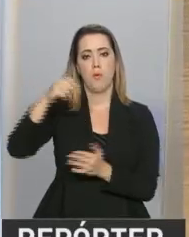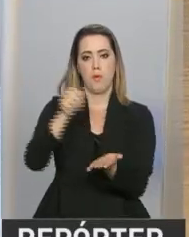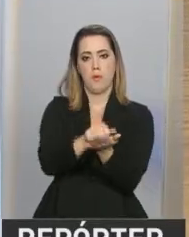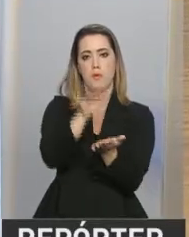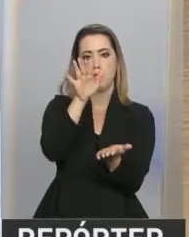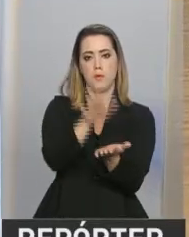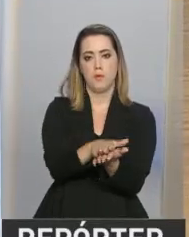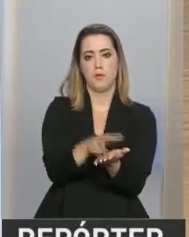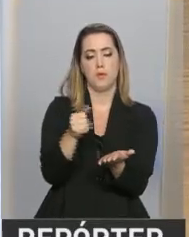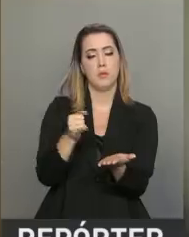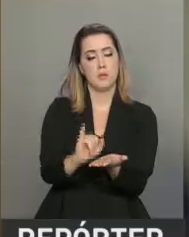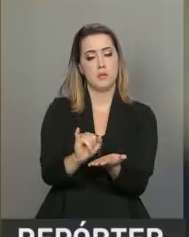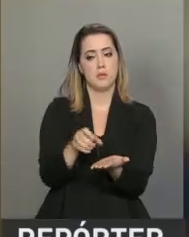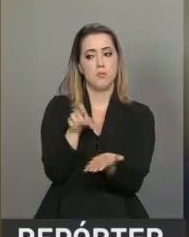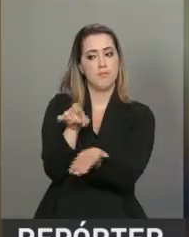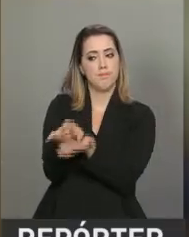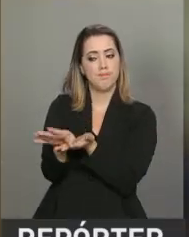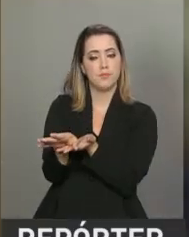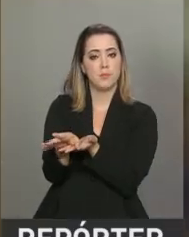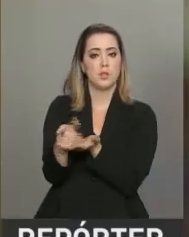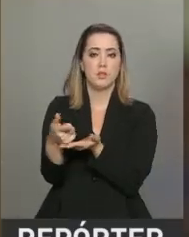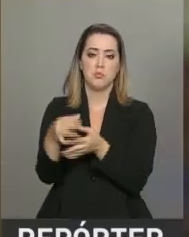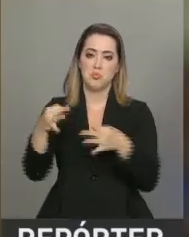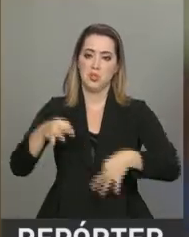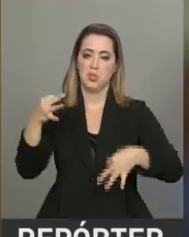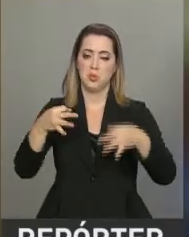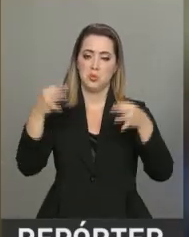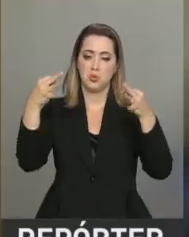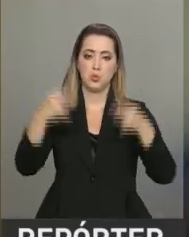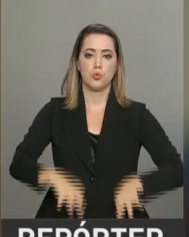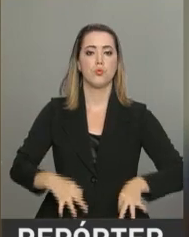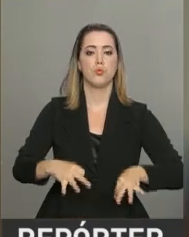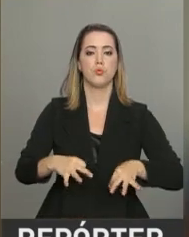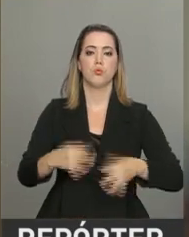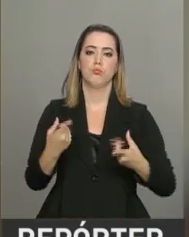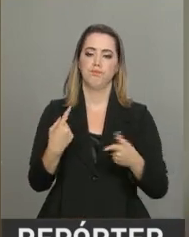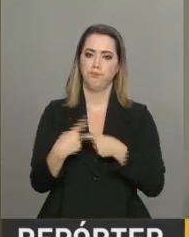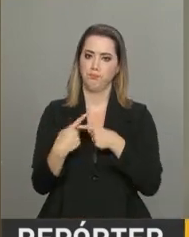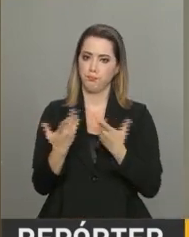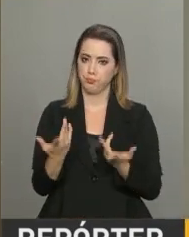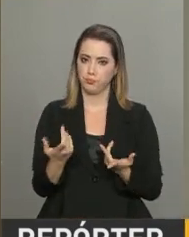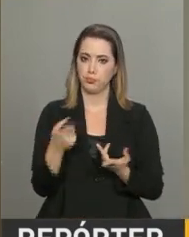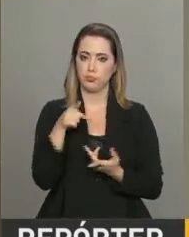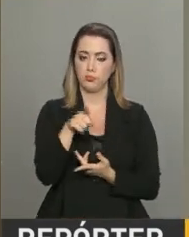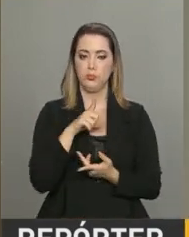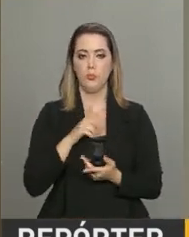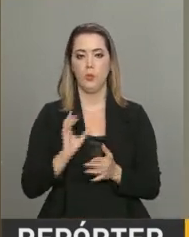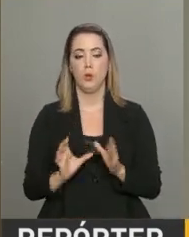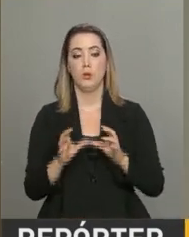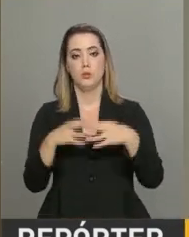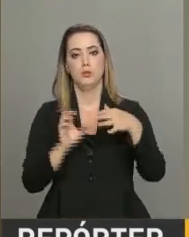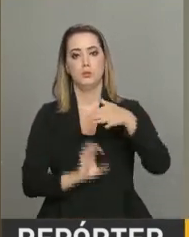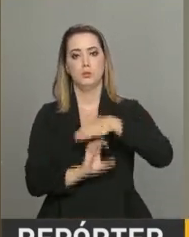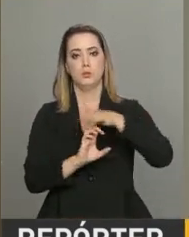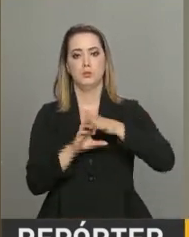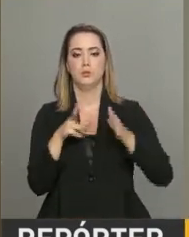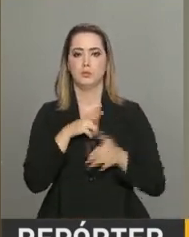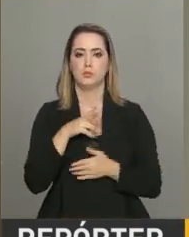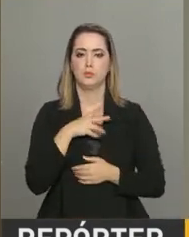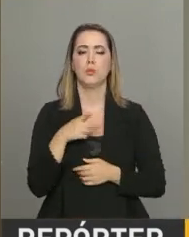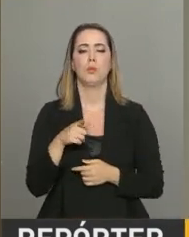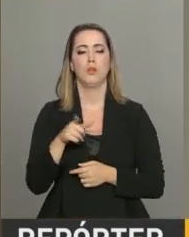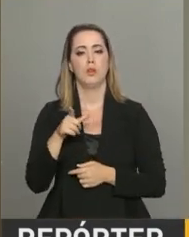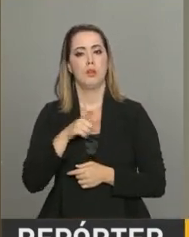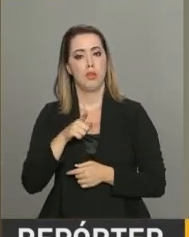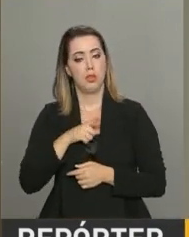dispensa sem justa causa de acordo com o governo os trabalhadores da iniciativa privada tem mais dificuldades de acessar o